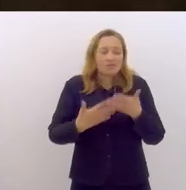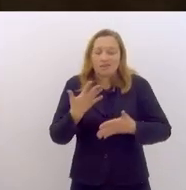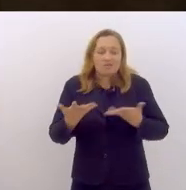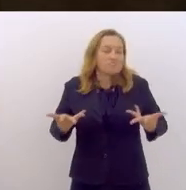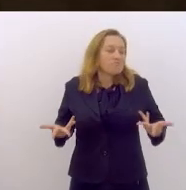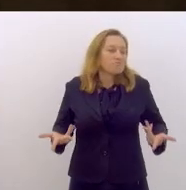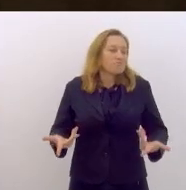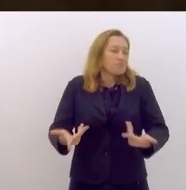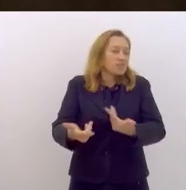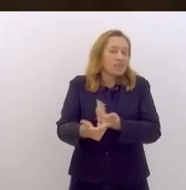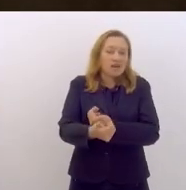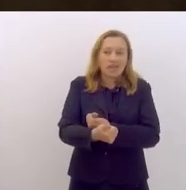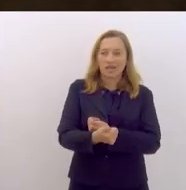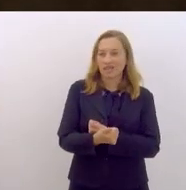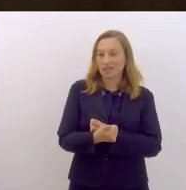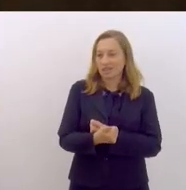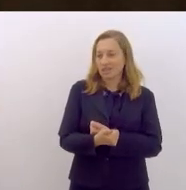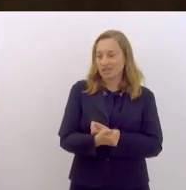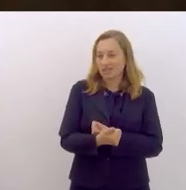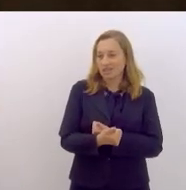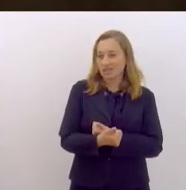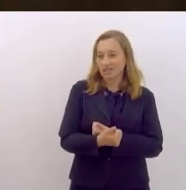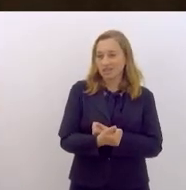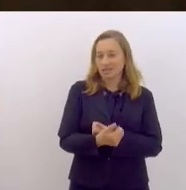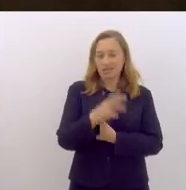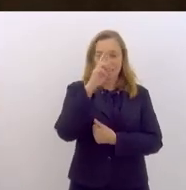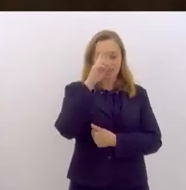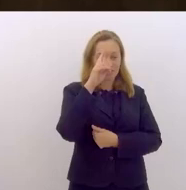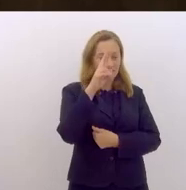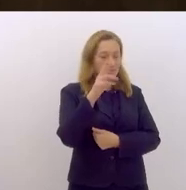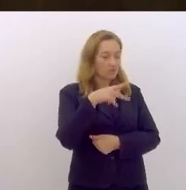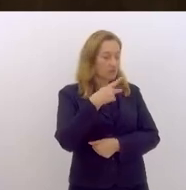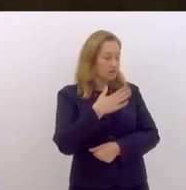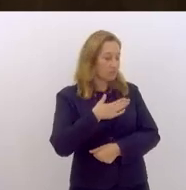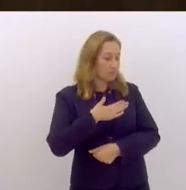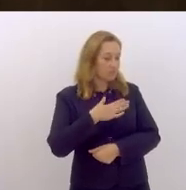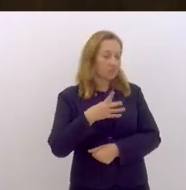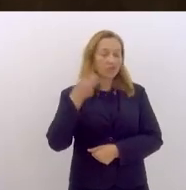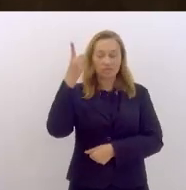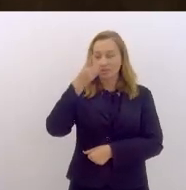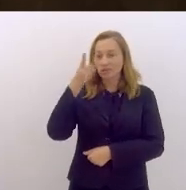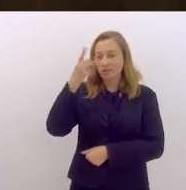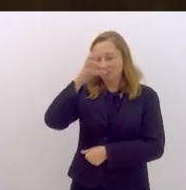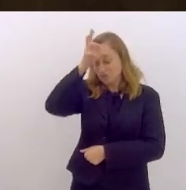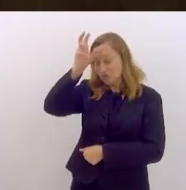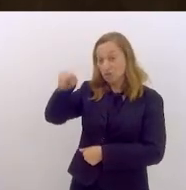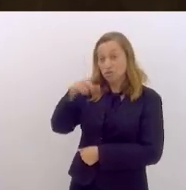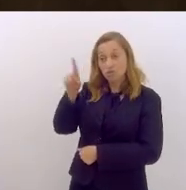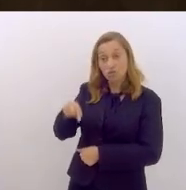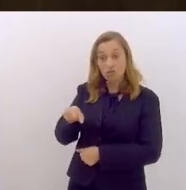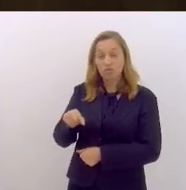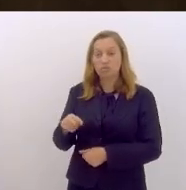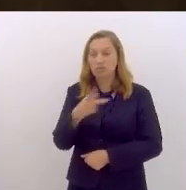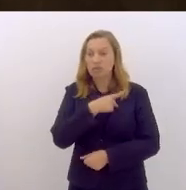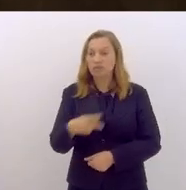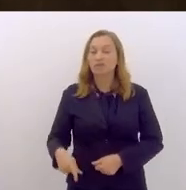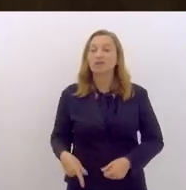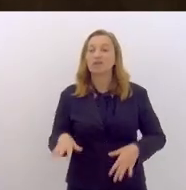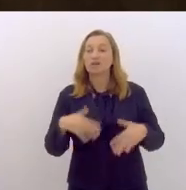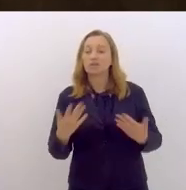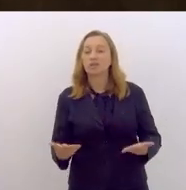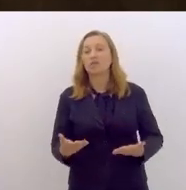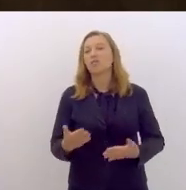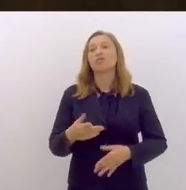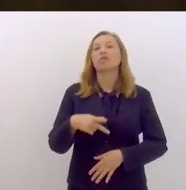inenarrável ser comandado por Vossa Excelência. Deputado Tia Ju, presidente, então, o parecer da